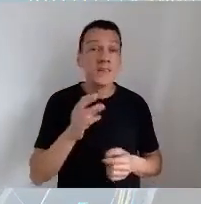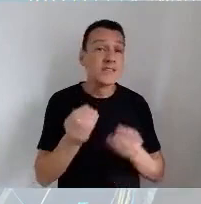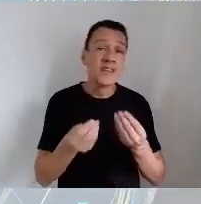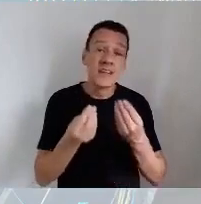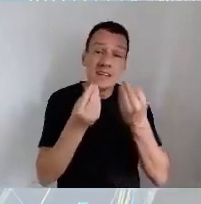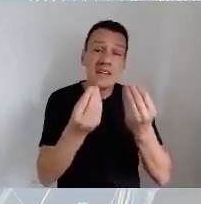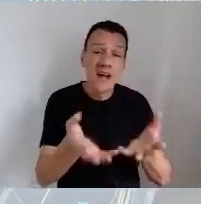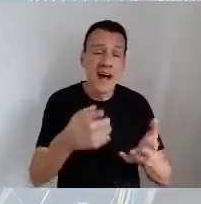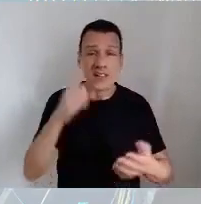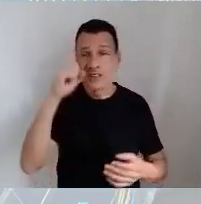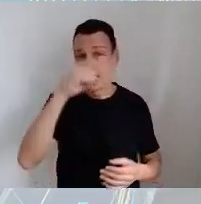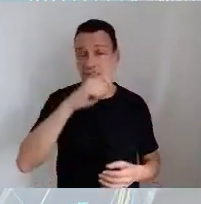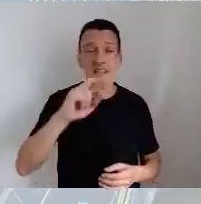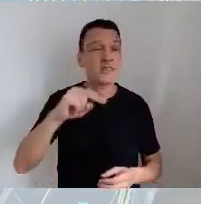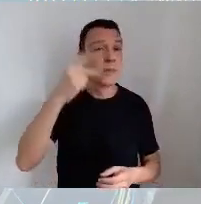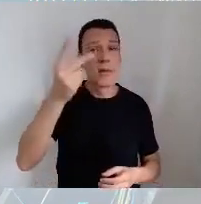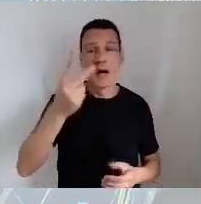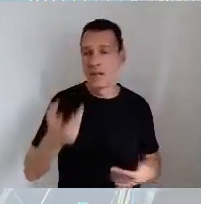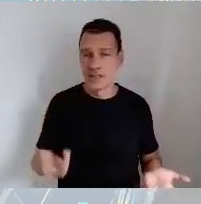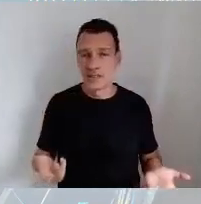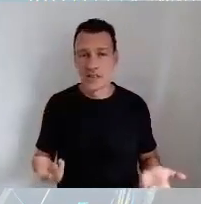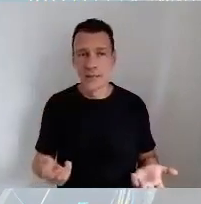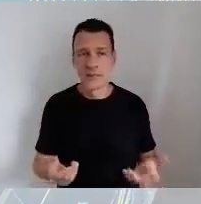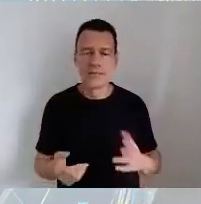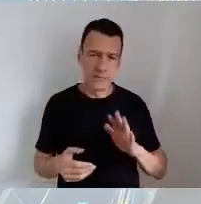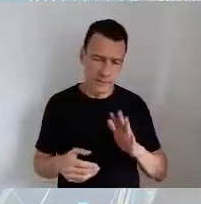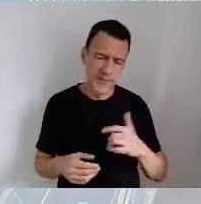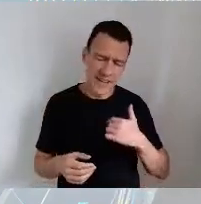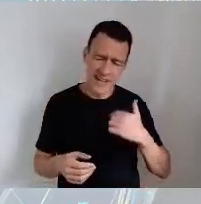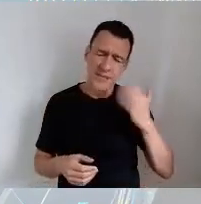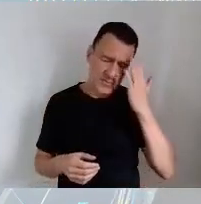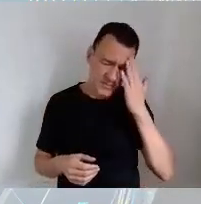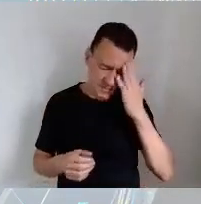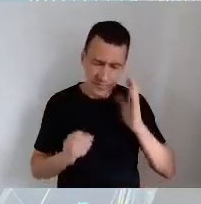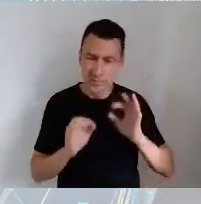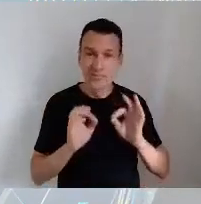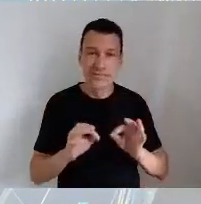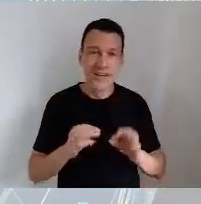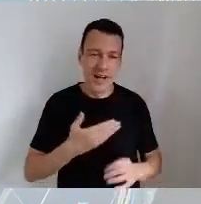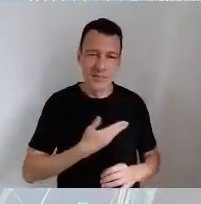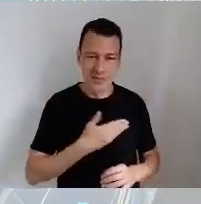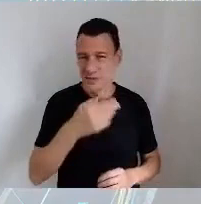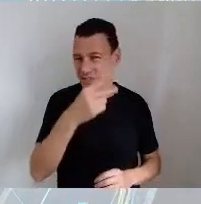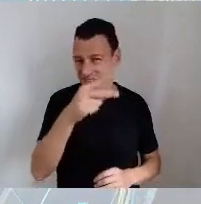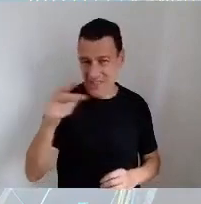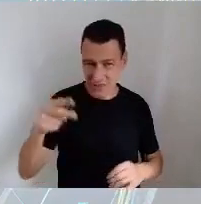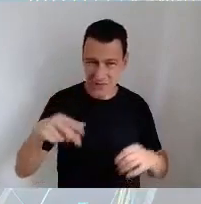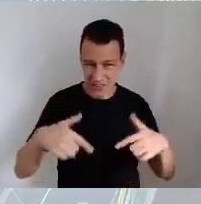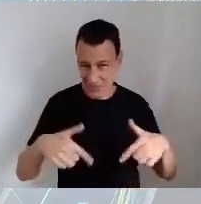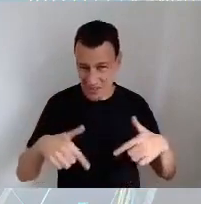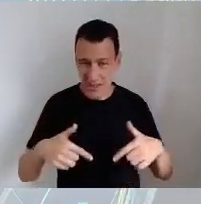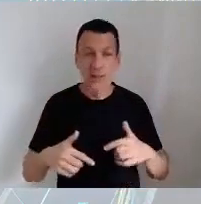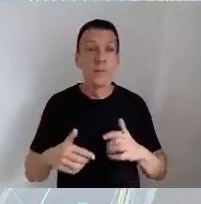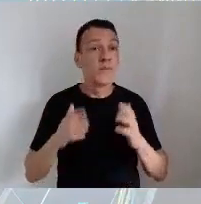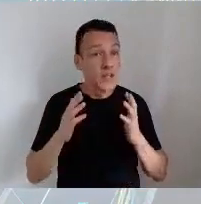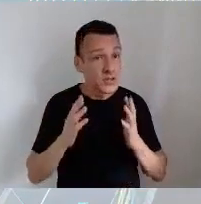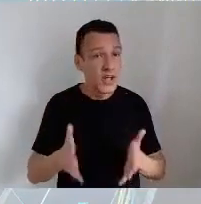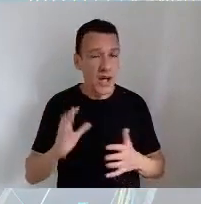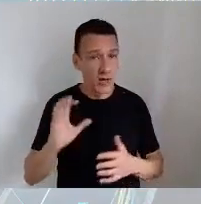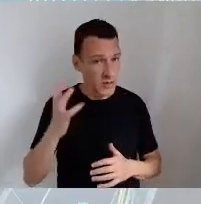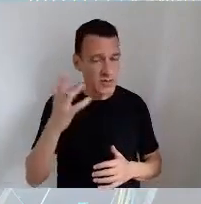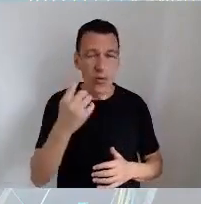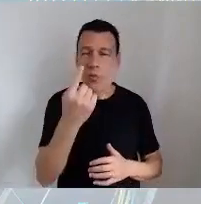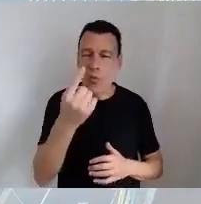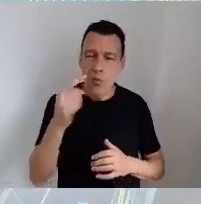certeza que você vocês não mas alguns colegas de vocês seguramente já viveram essa emoção de Poxa para botar um campo em uma tela eu